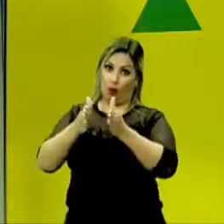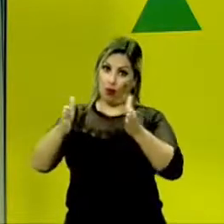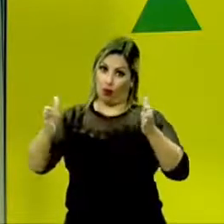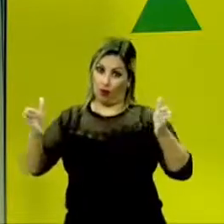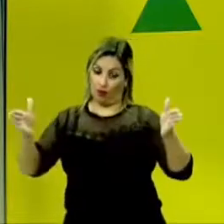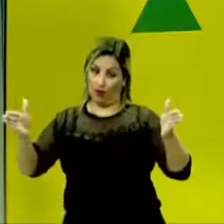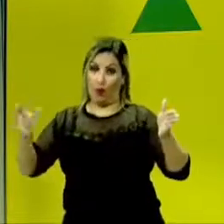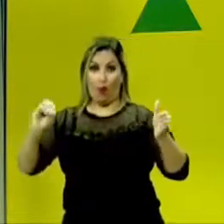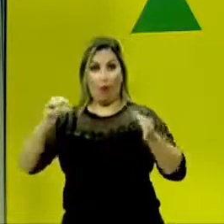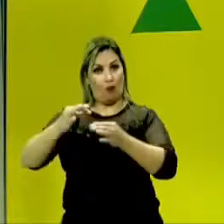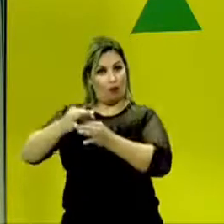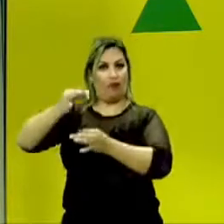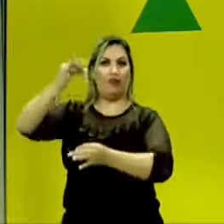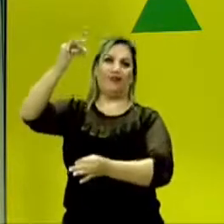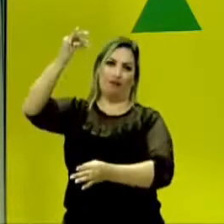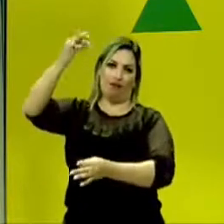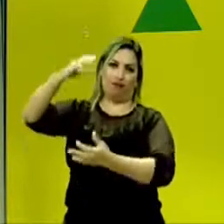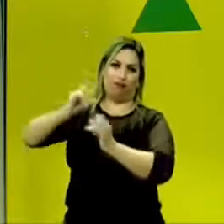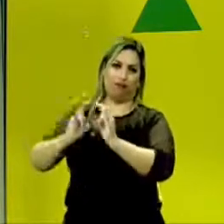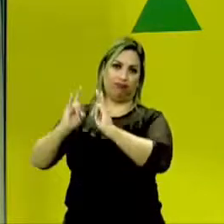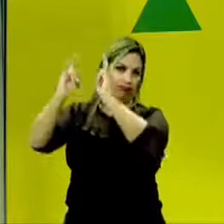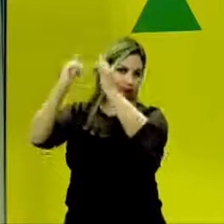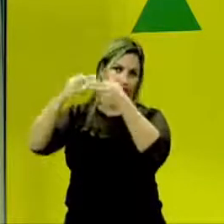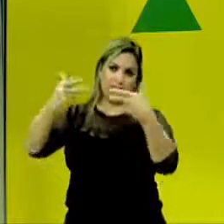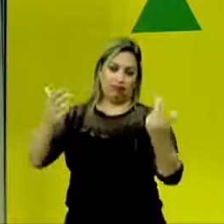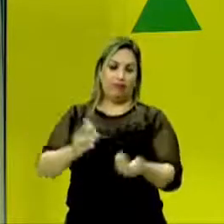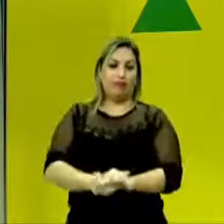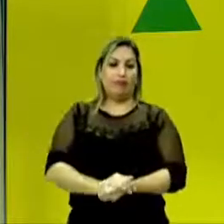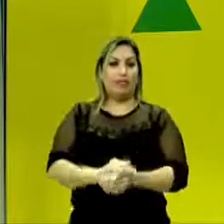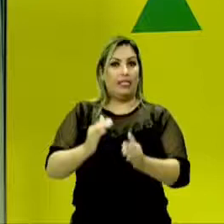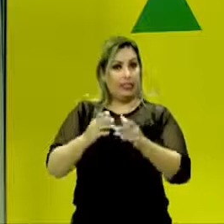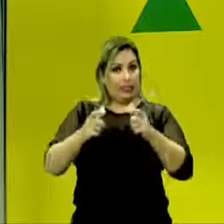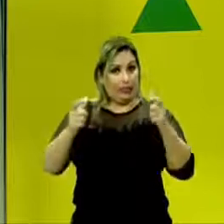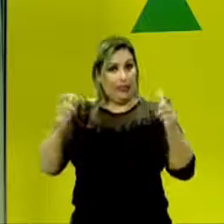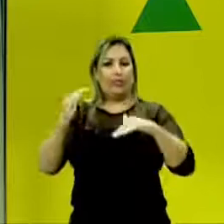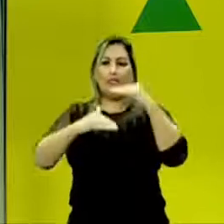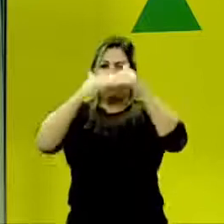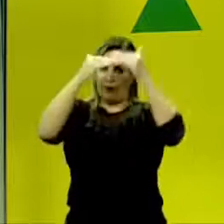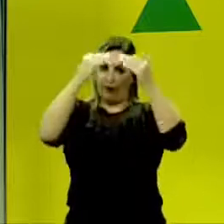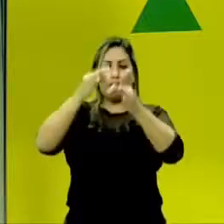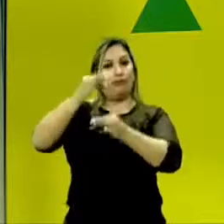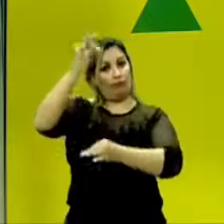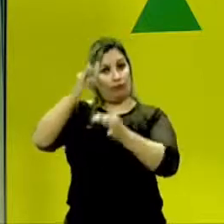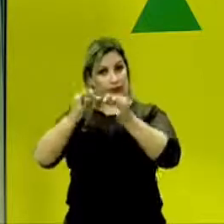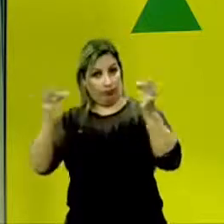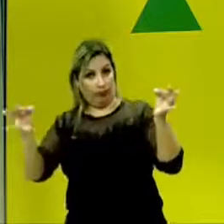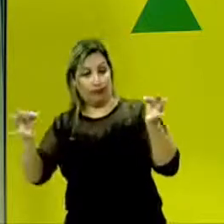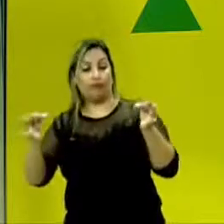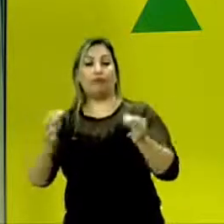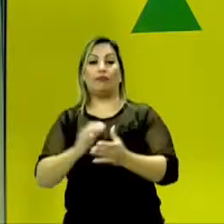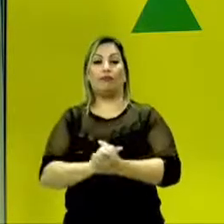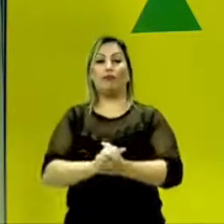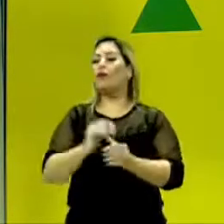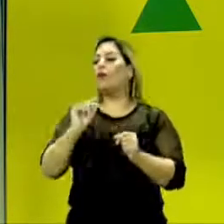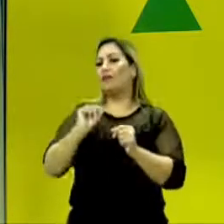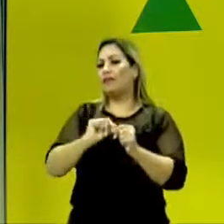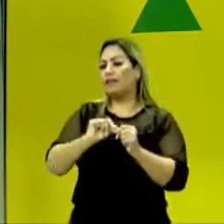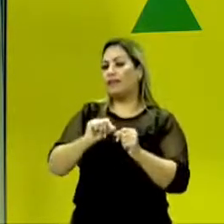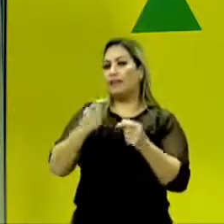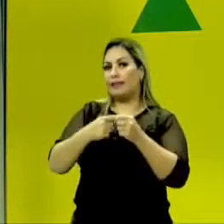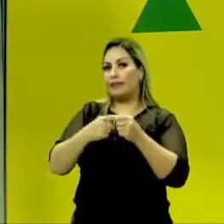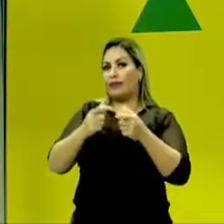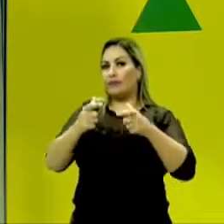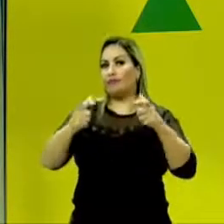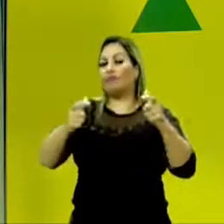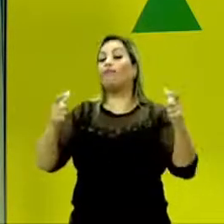horizontal ou ela cresce de forma vertical. Então, nesse crescimento, seja ele vertical ou horizontal, o que faz com que a